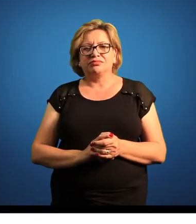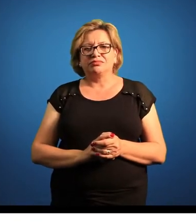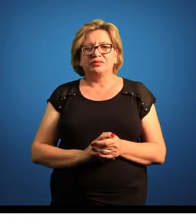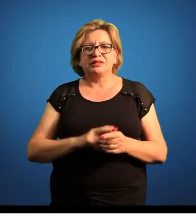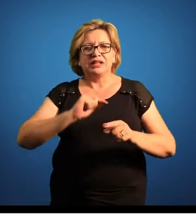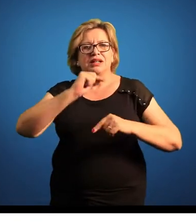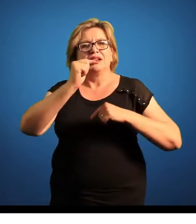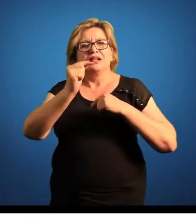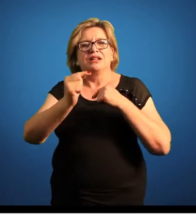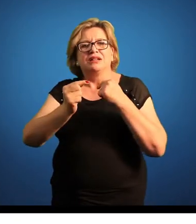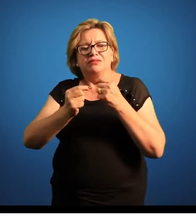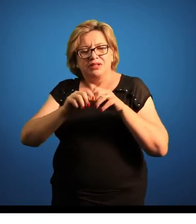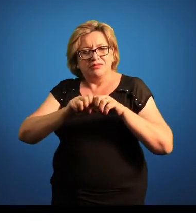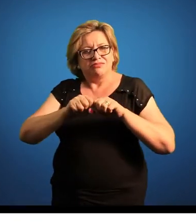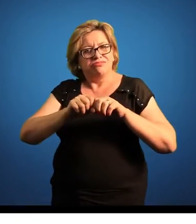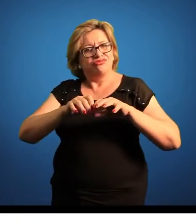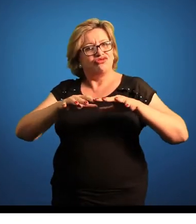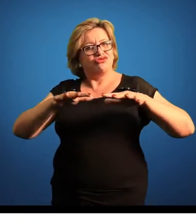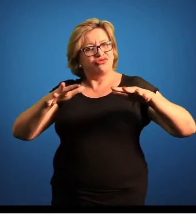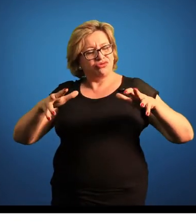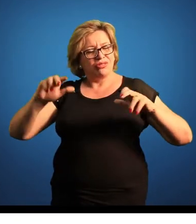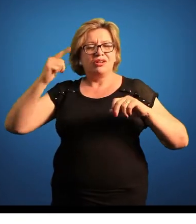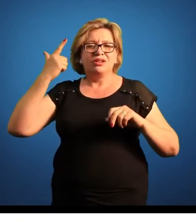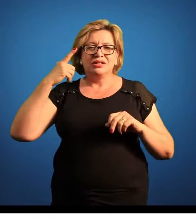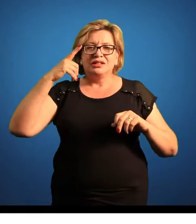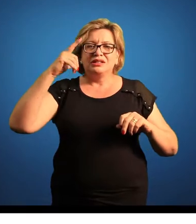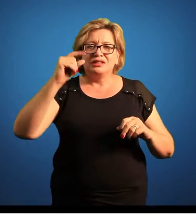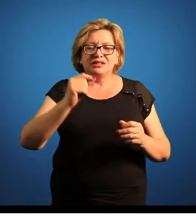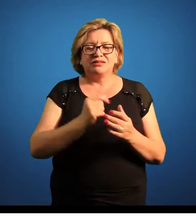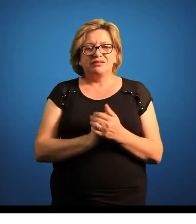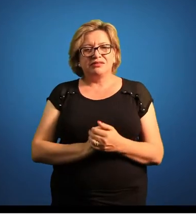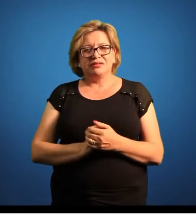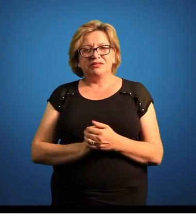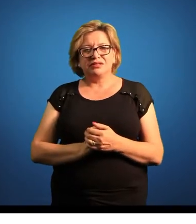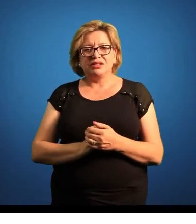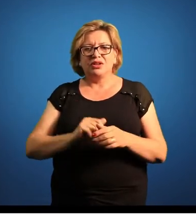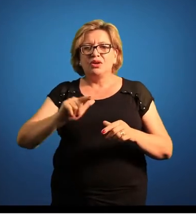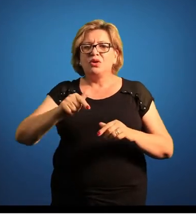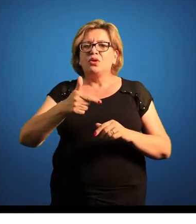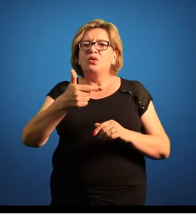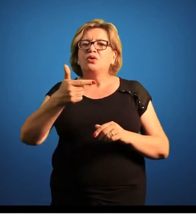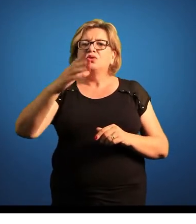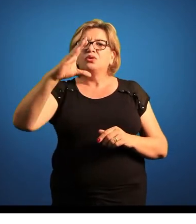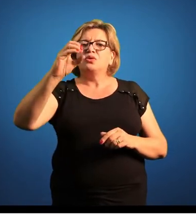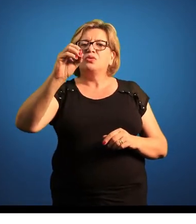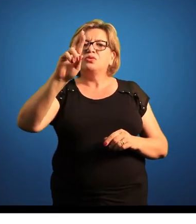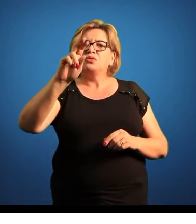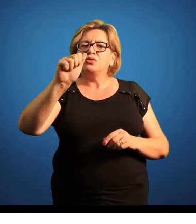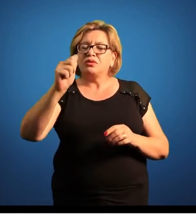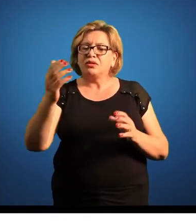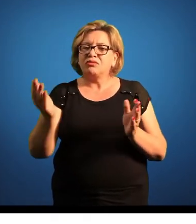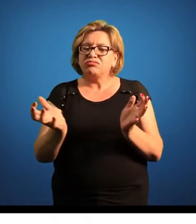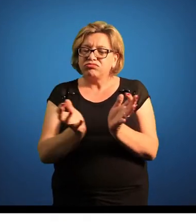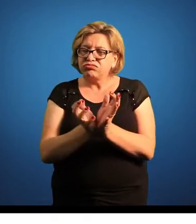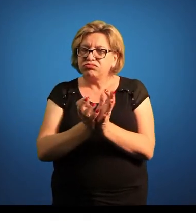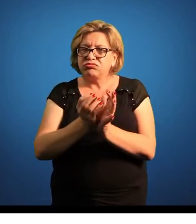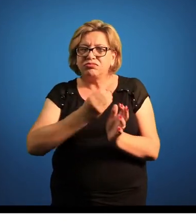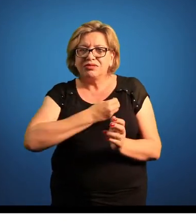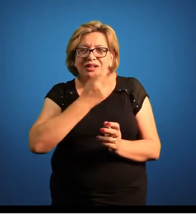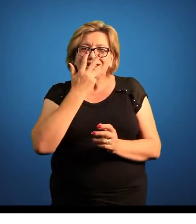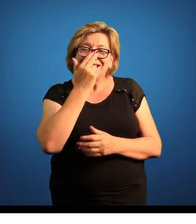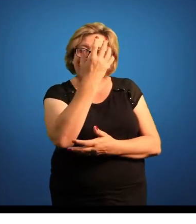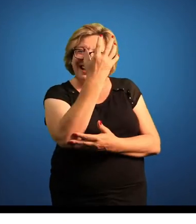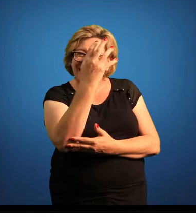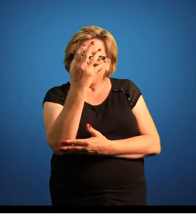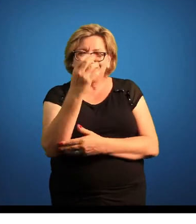E depois eles abrem de novo. Tá? Outro tipo de coral colonial é esse que parece uma arvorezinha,